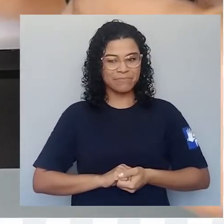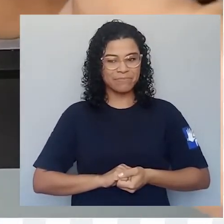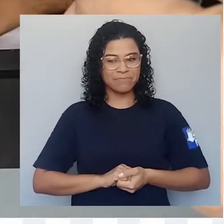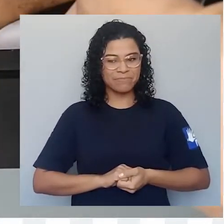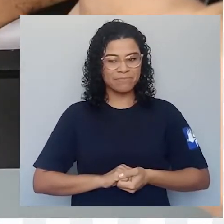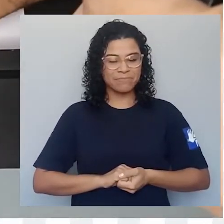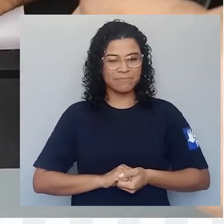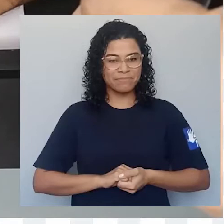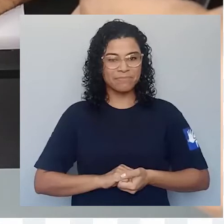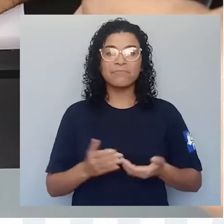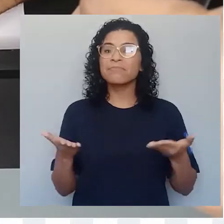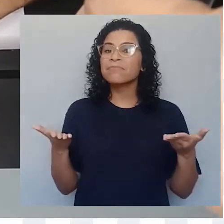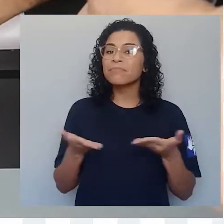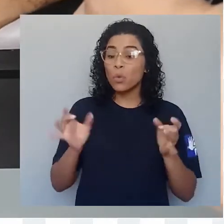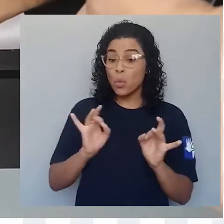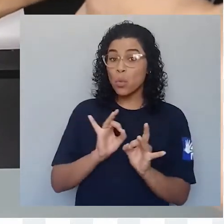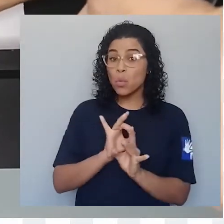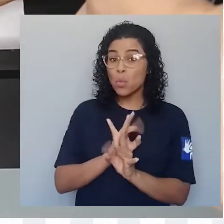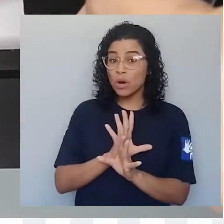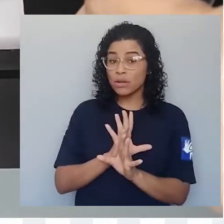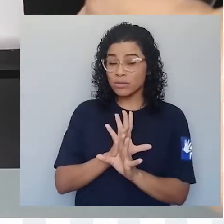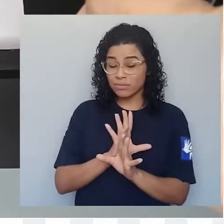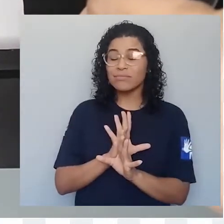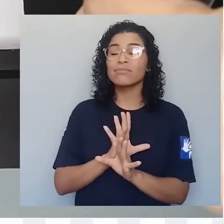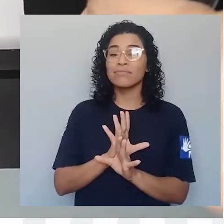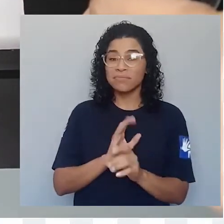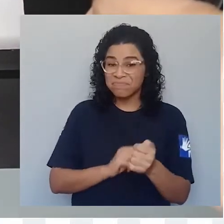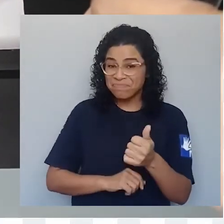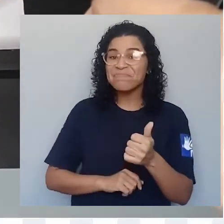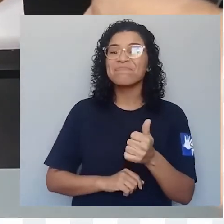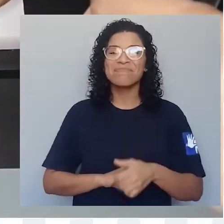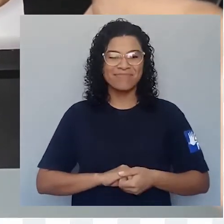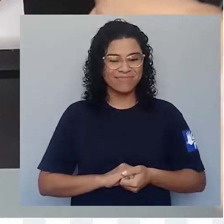garoto está ficando quase pronto.